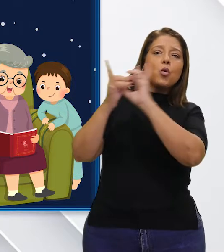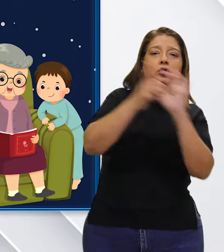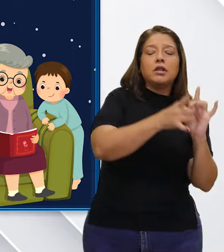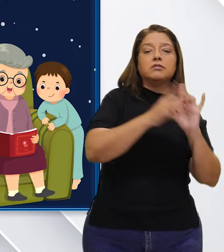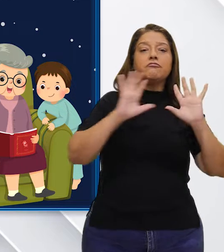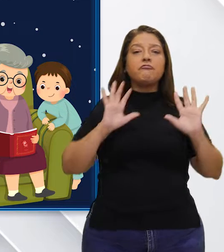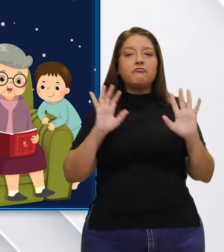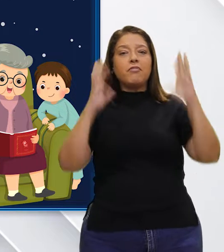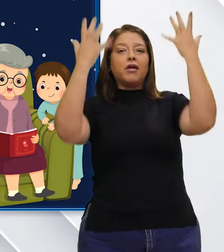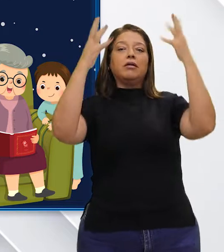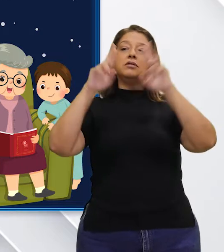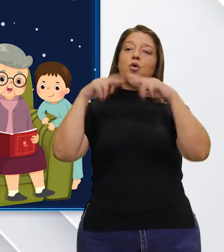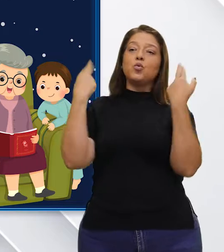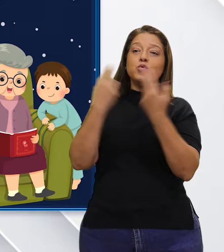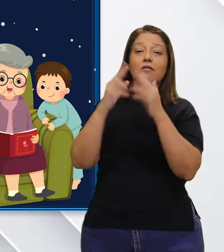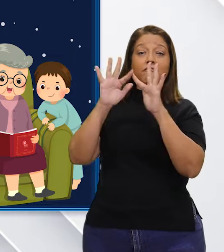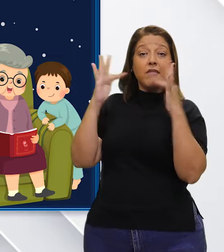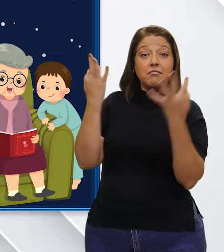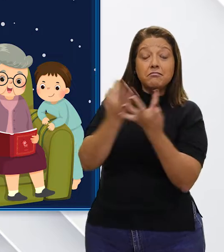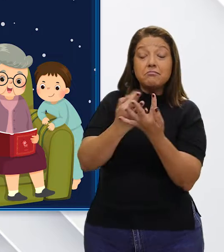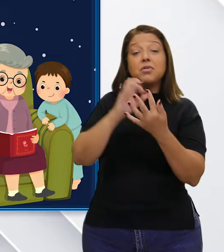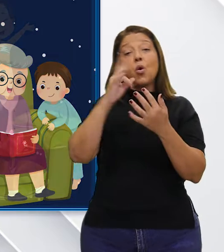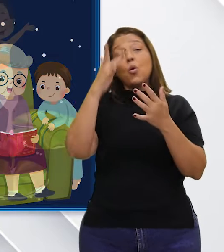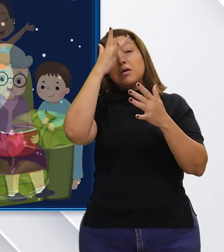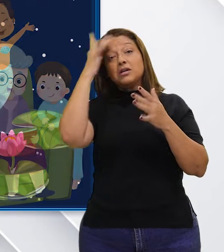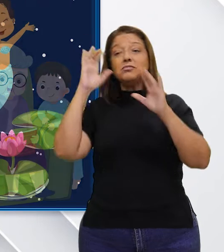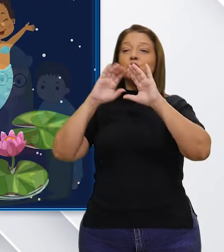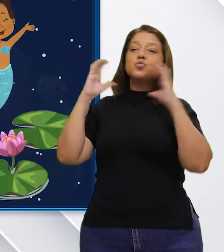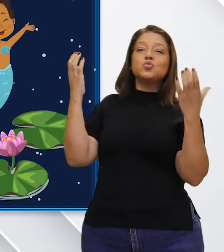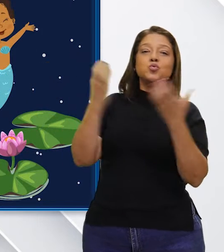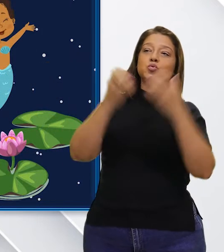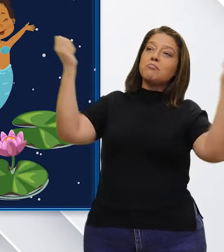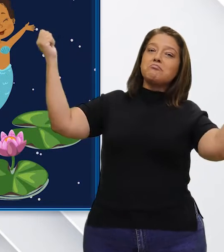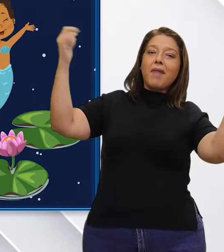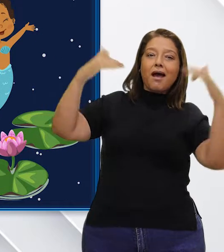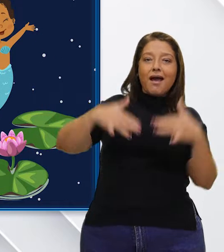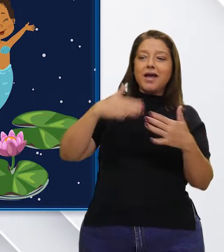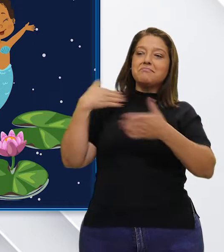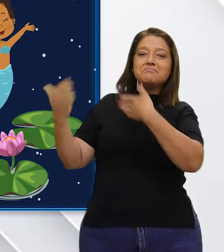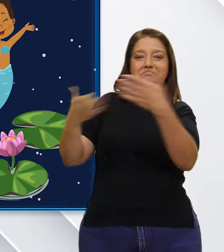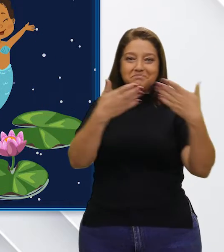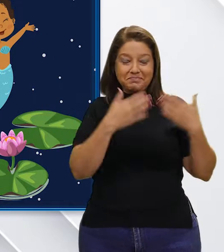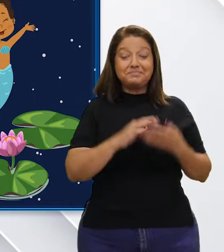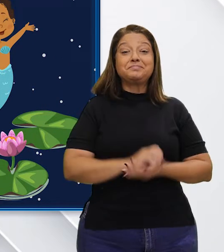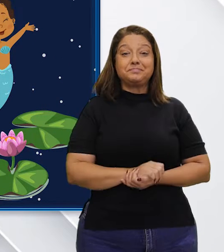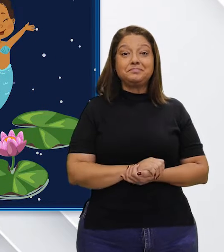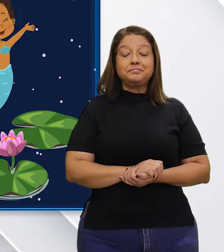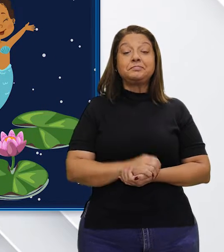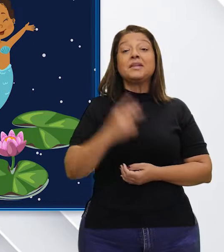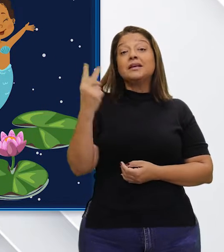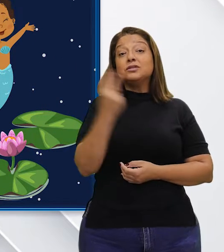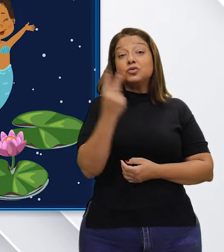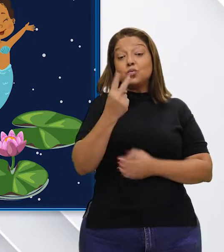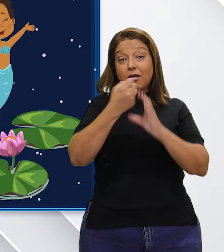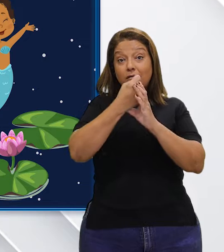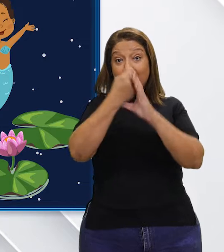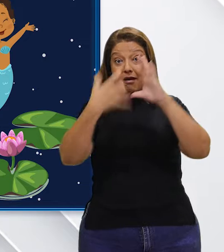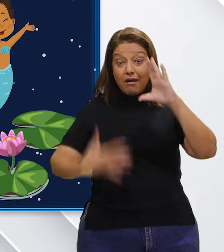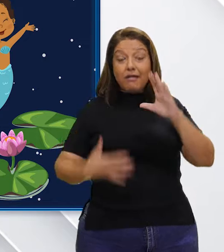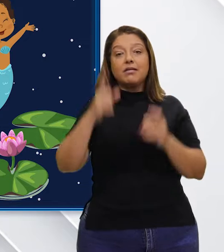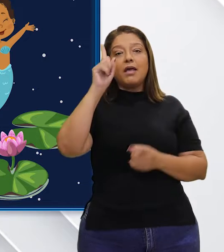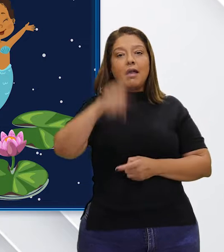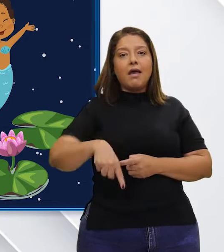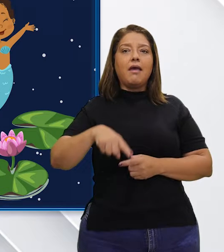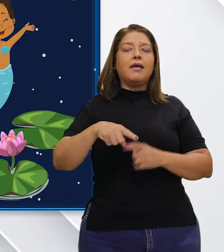festas, reuniões familiares e comunitárias. A segunda característica são os elementos fantásticos